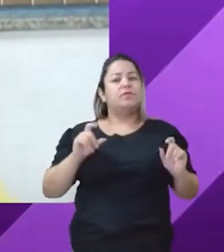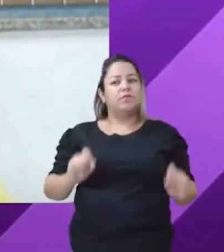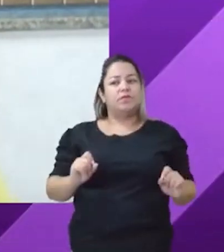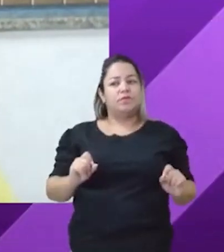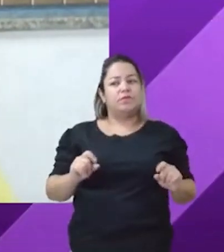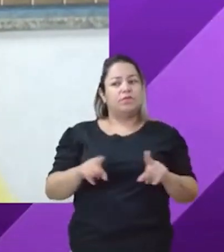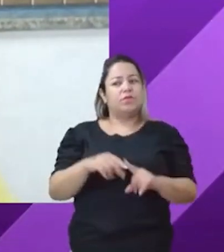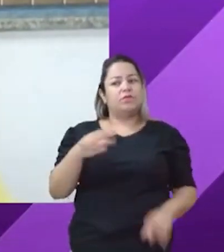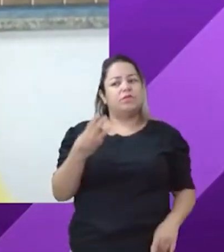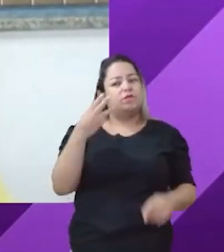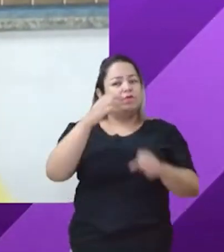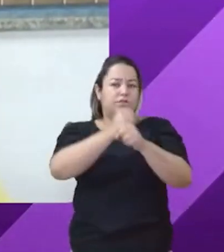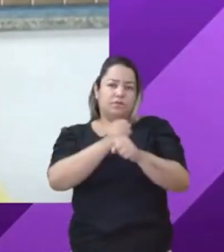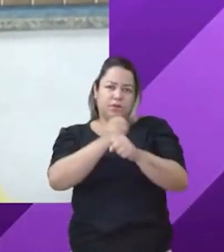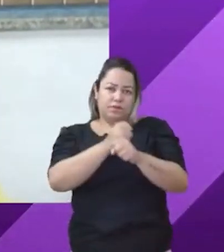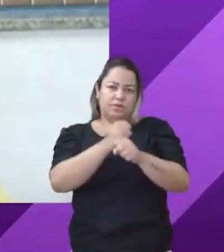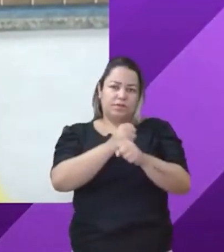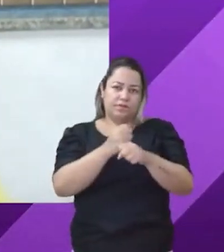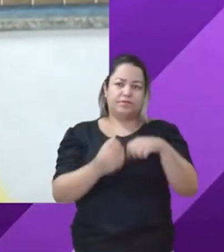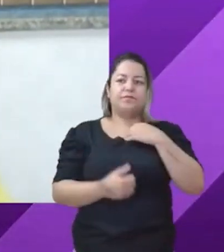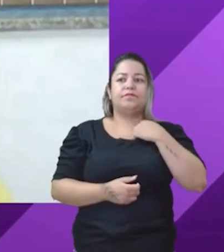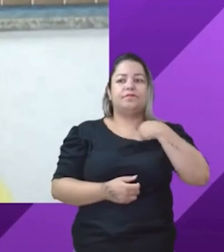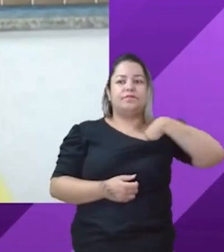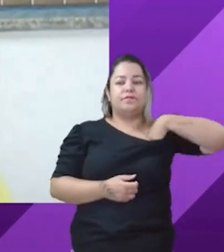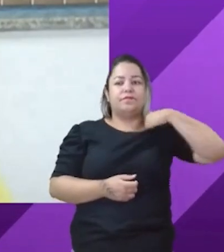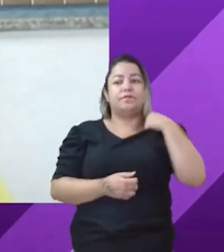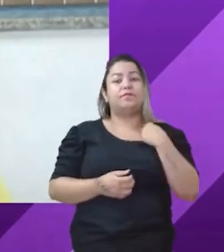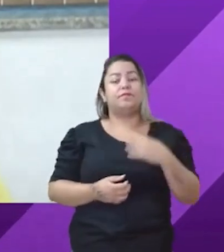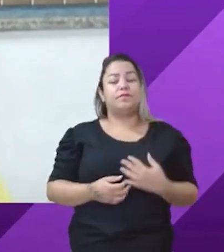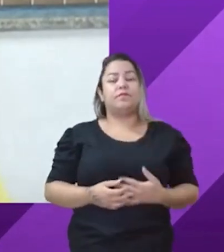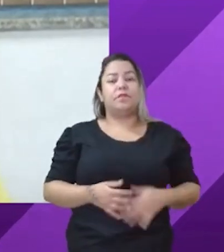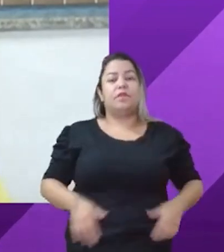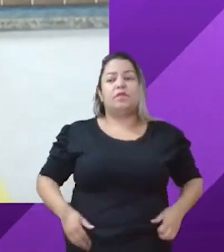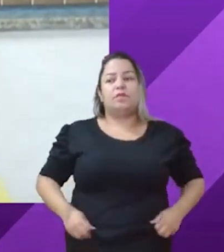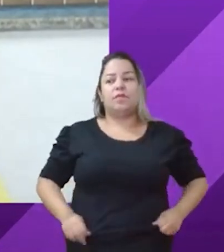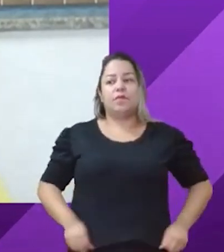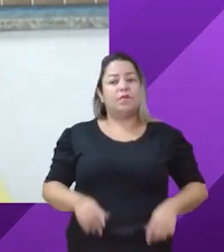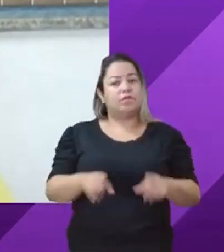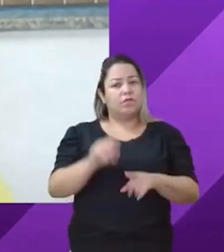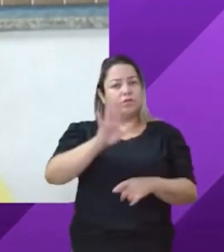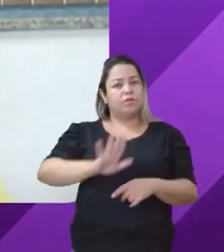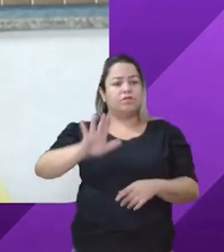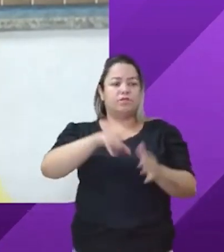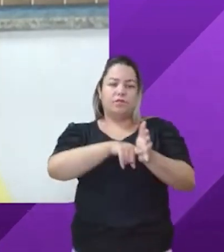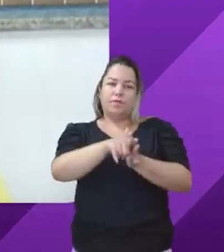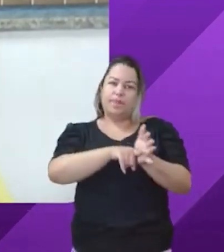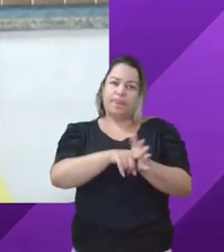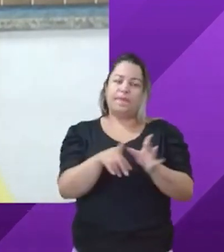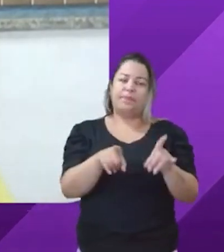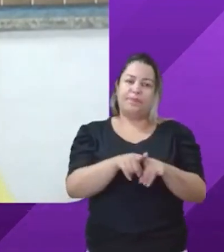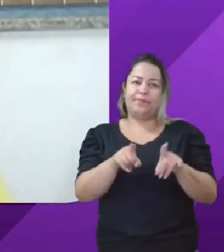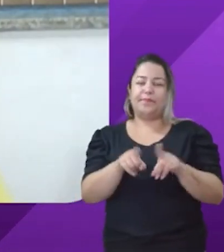recorte temporal de 3 anos para sua execução, e, a partir da homologação desse Plano Nacional, o início, o start